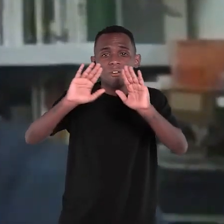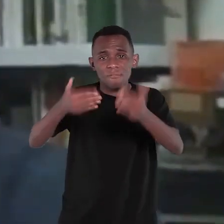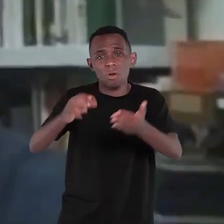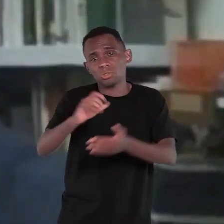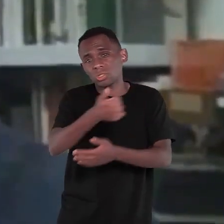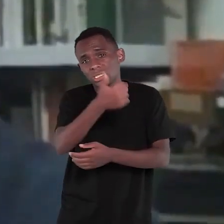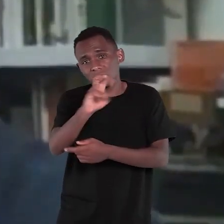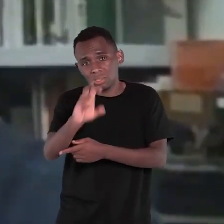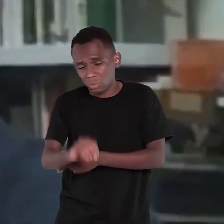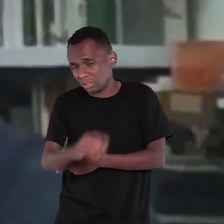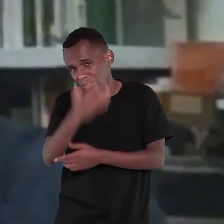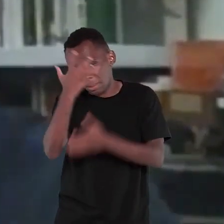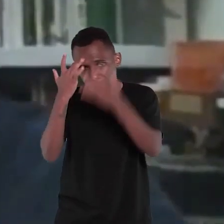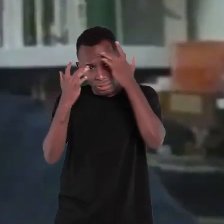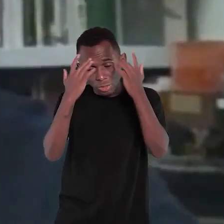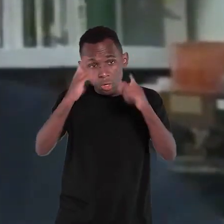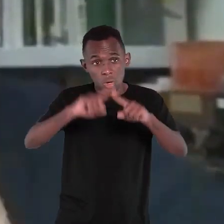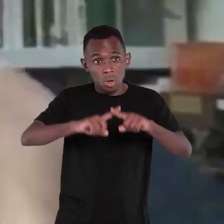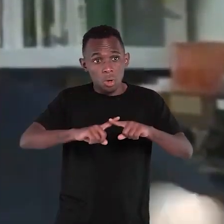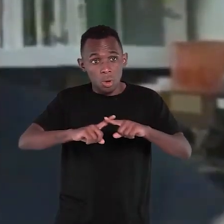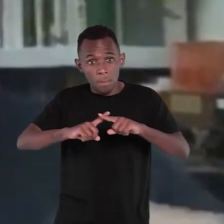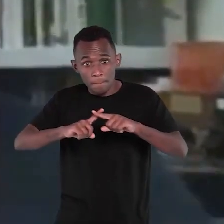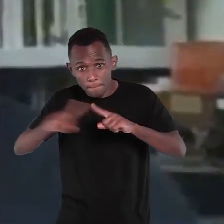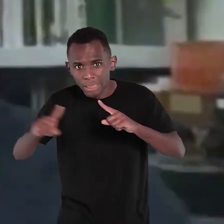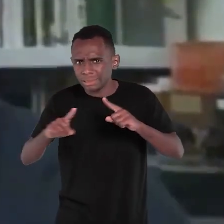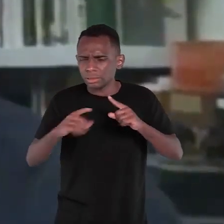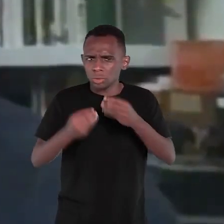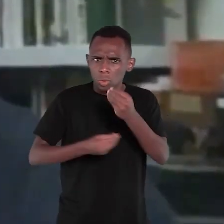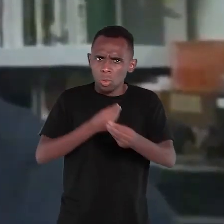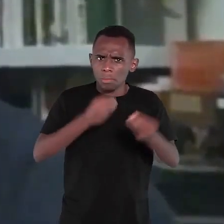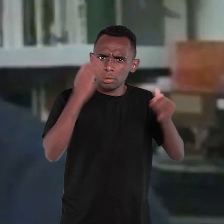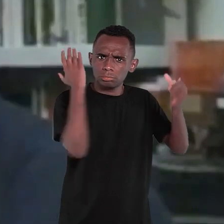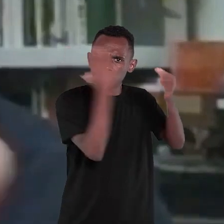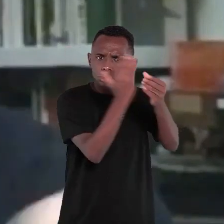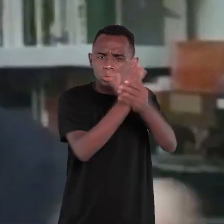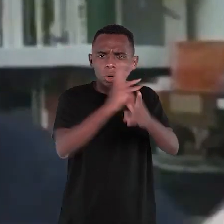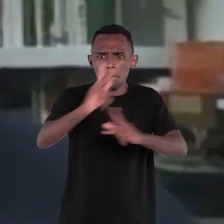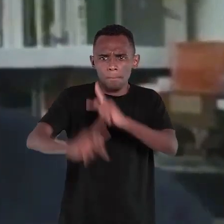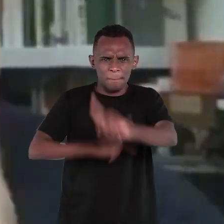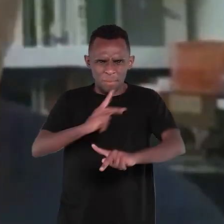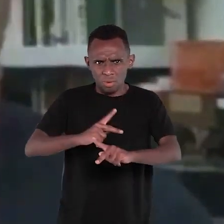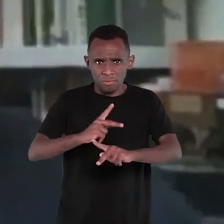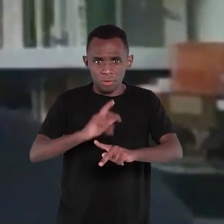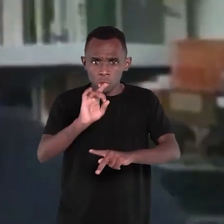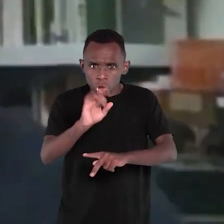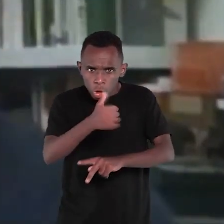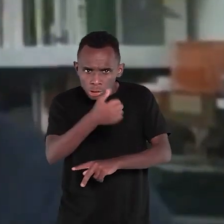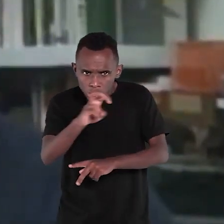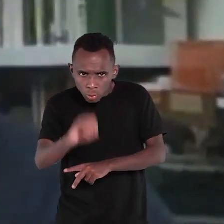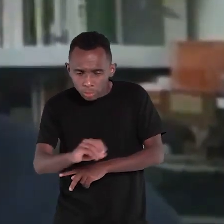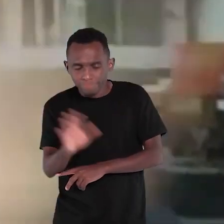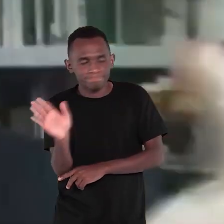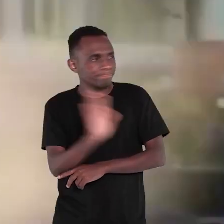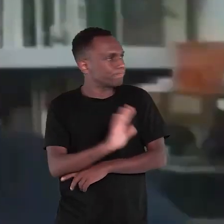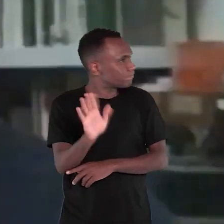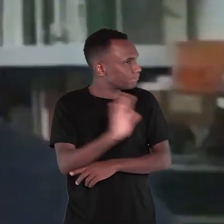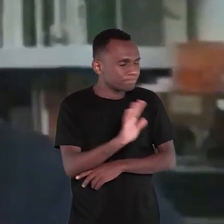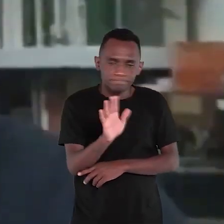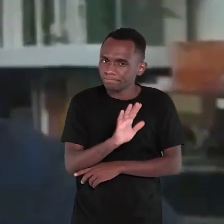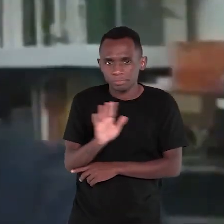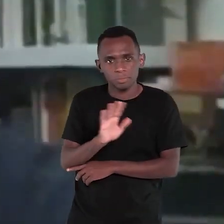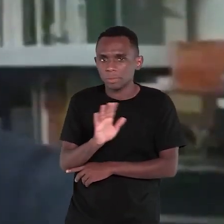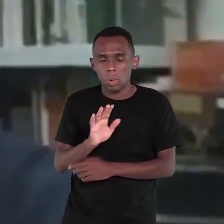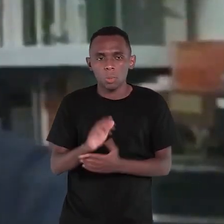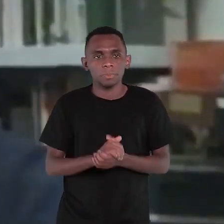leitores. Agora, ó, uma oferta nos moldes de uma biblioteca pública, a biblioteca pública não tem 150 leitores, nenhum leitor,